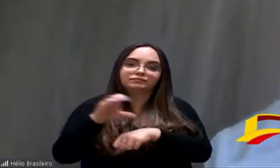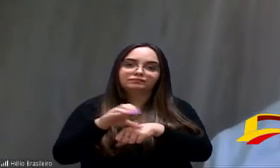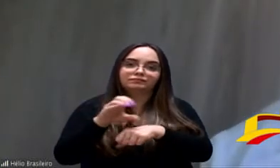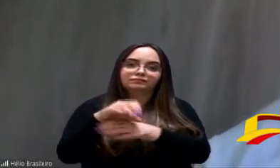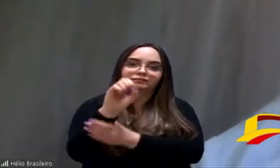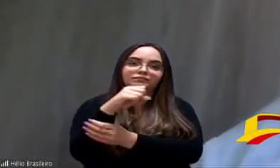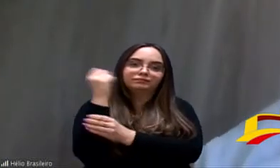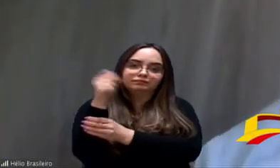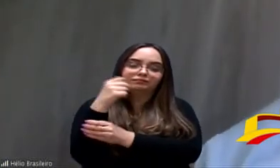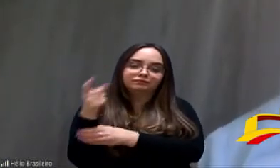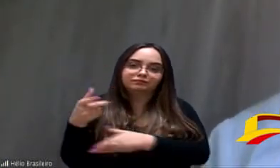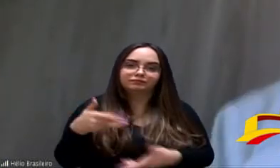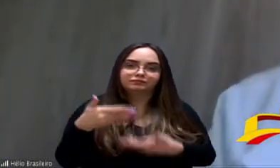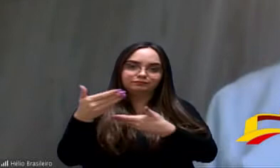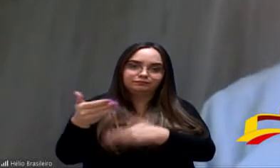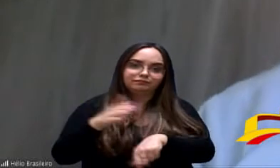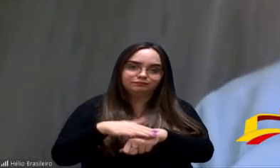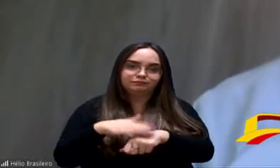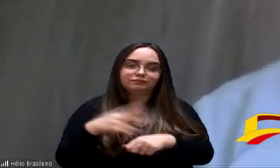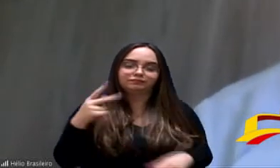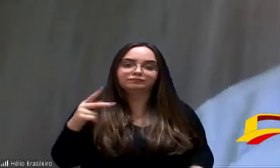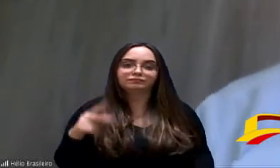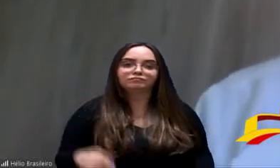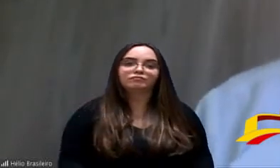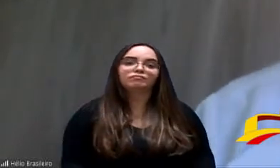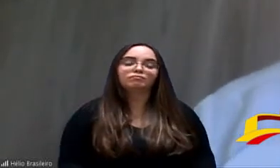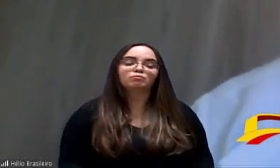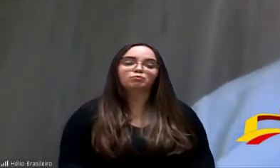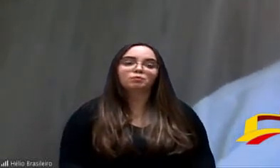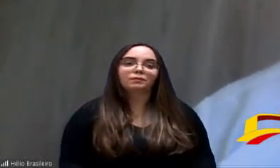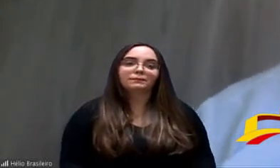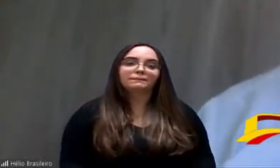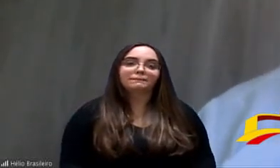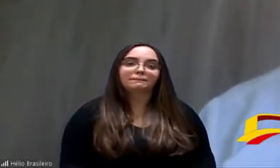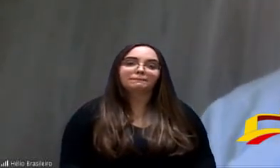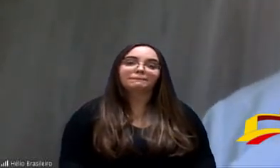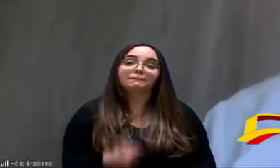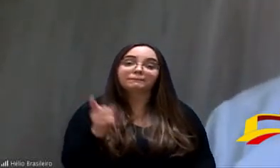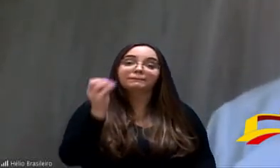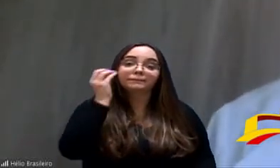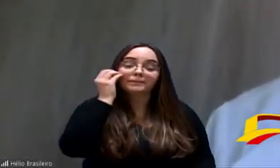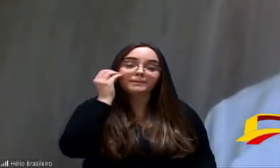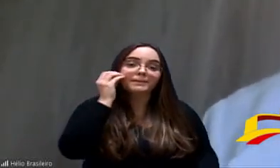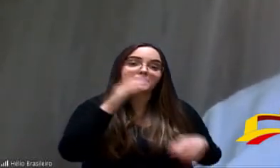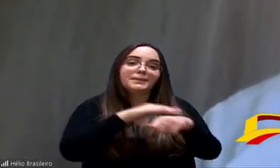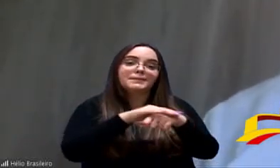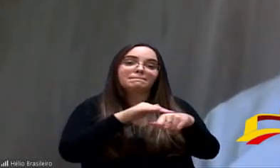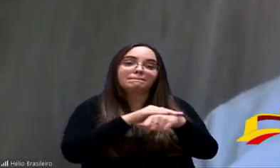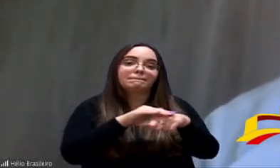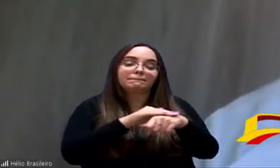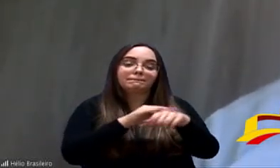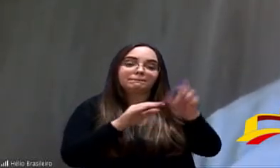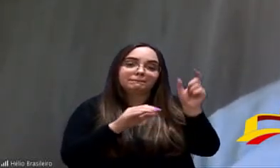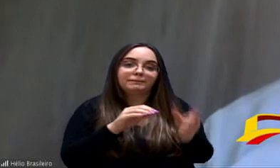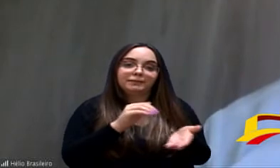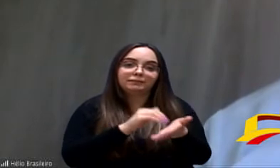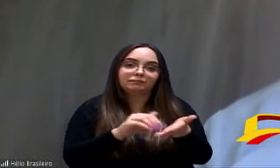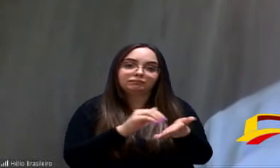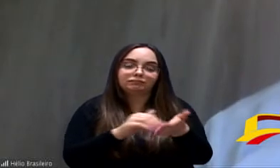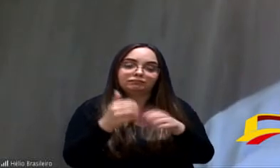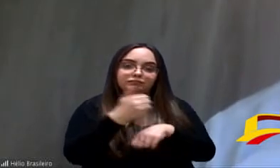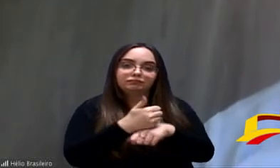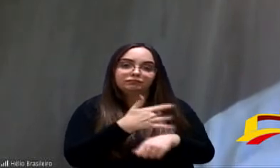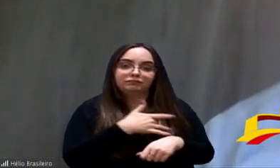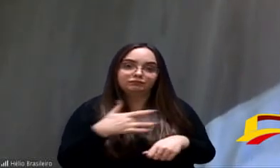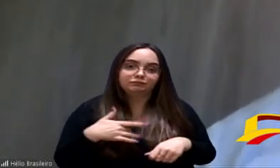a convite da professora doutora Beatriz Peixoto, ela está tentando conversar com o secretário de saúde,